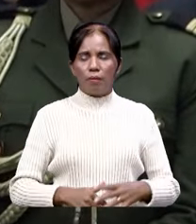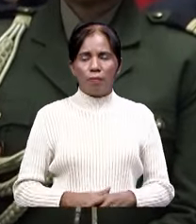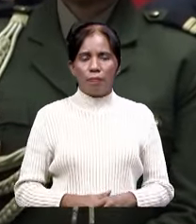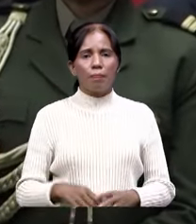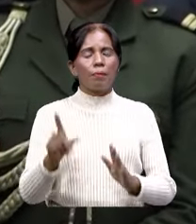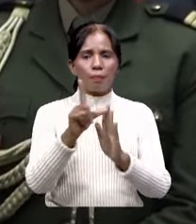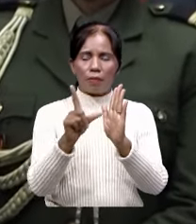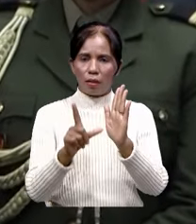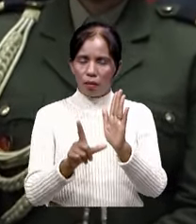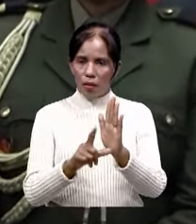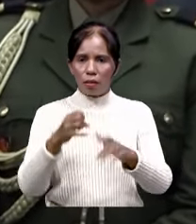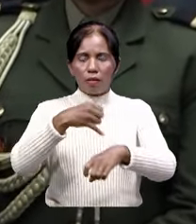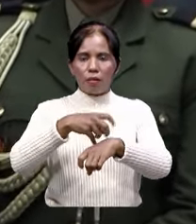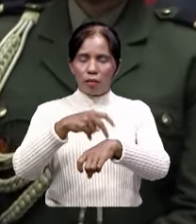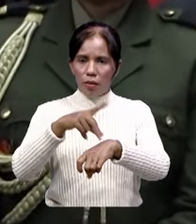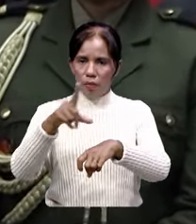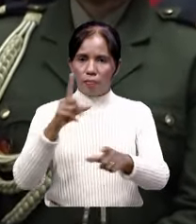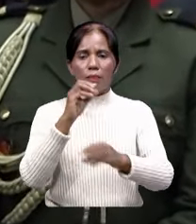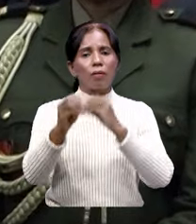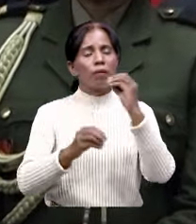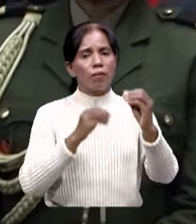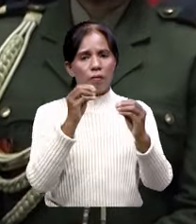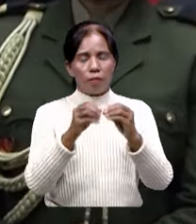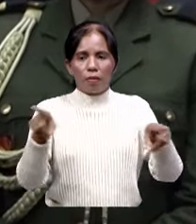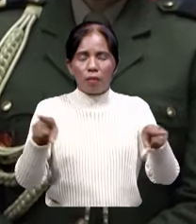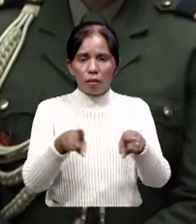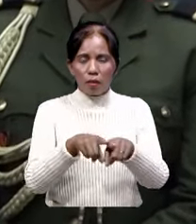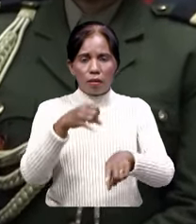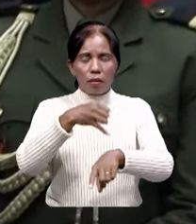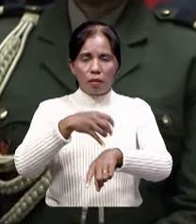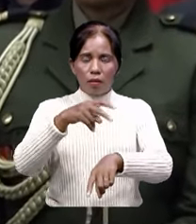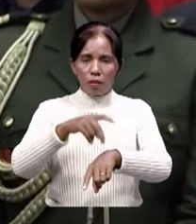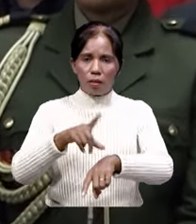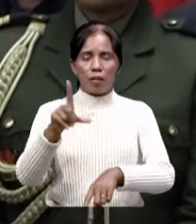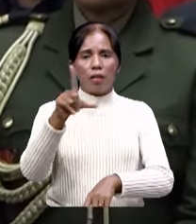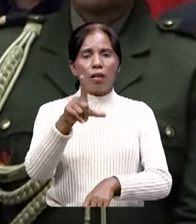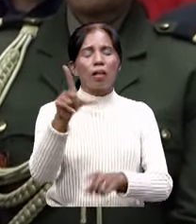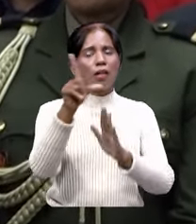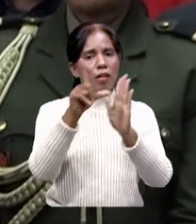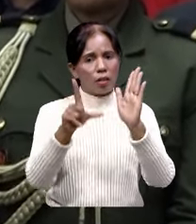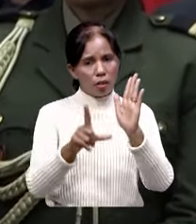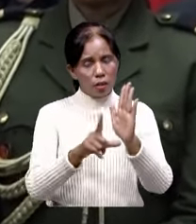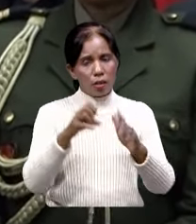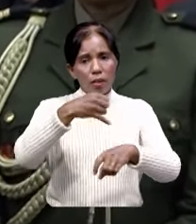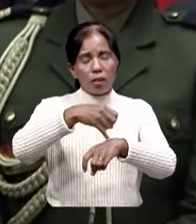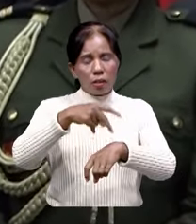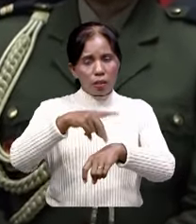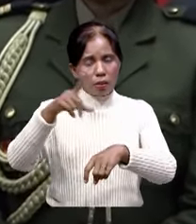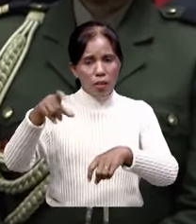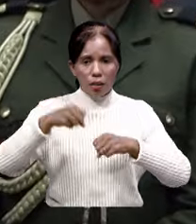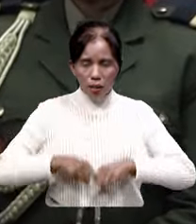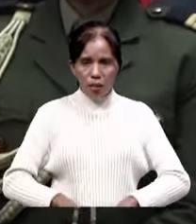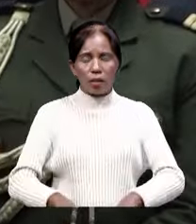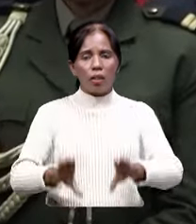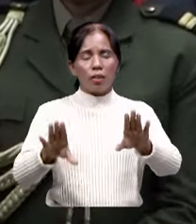lei internacional con la International Law of the Sea, lei internacional tassinian,